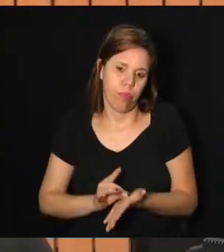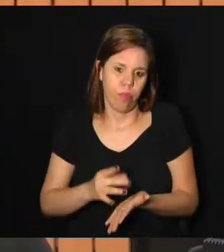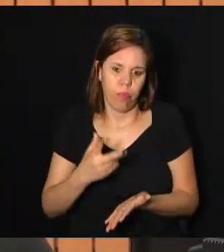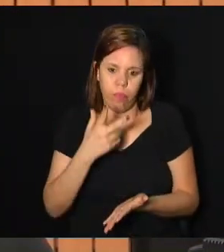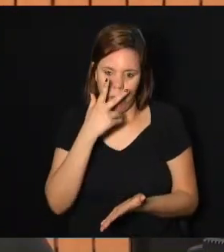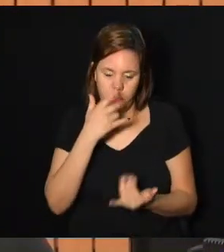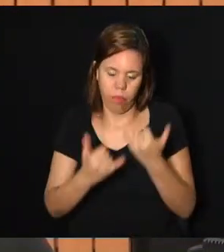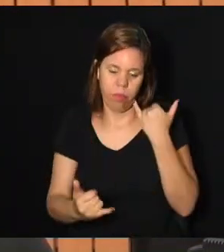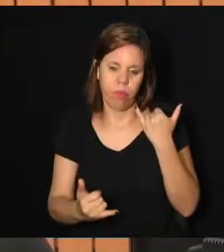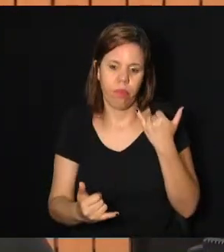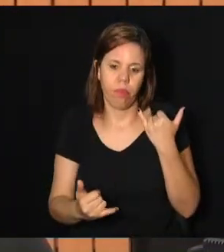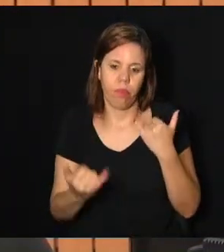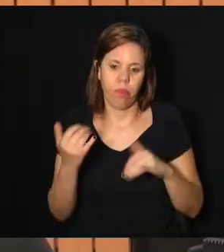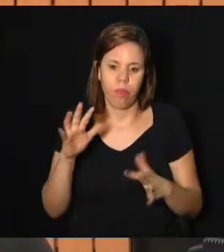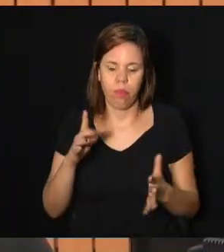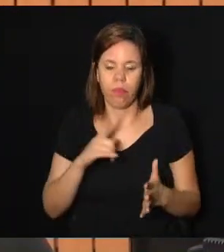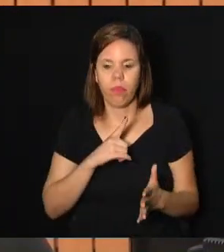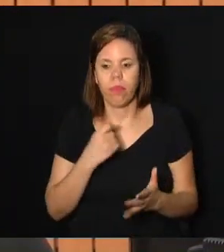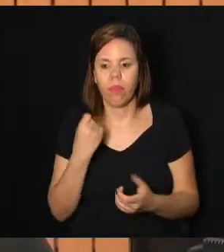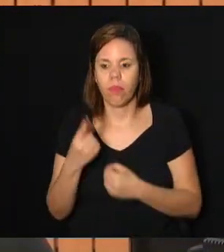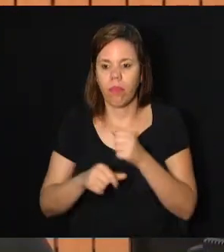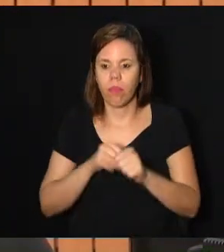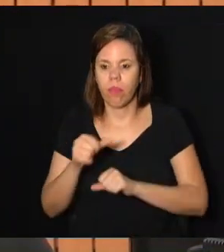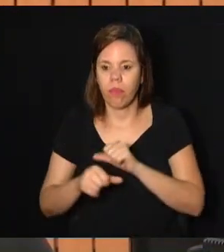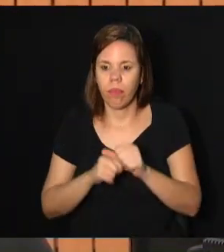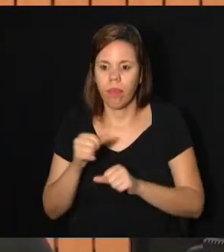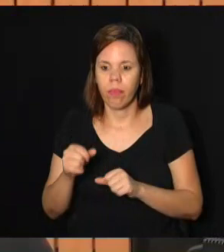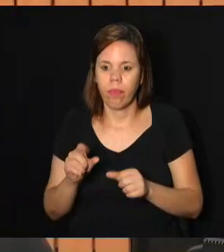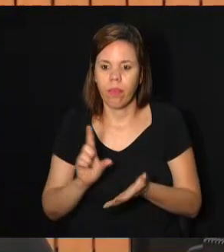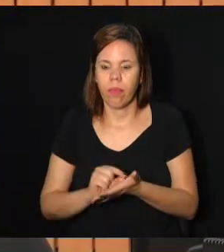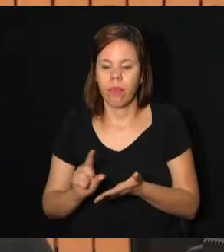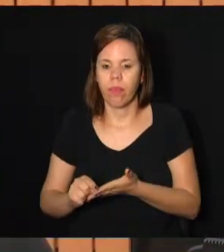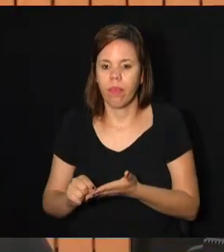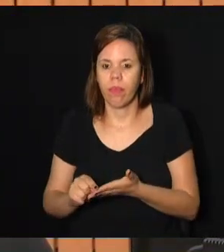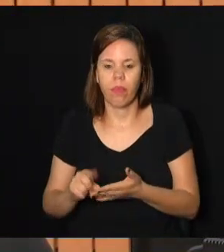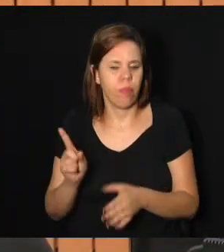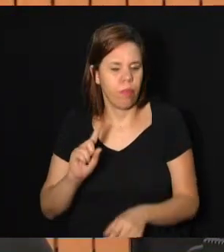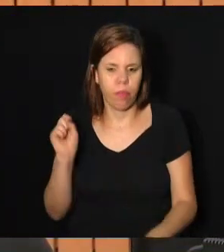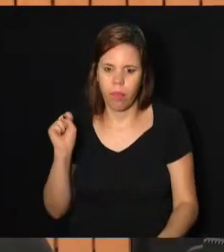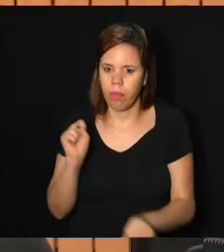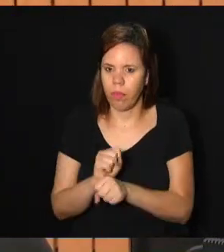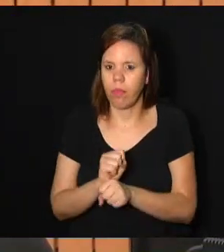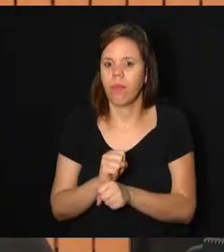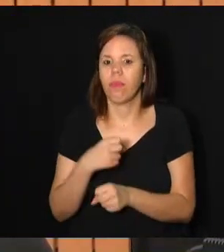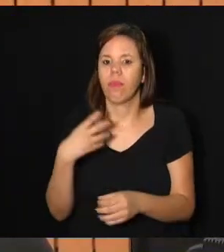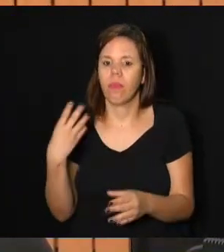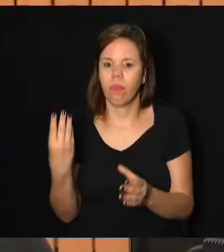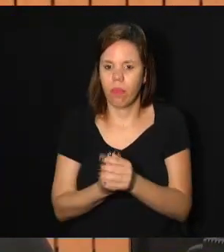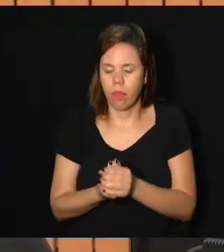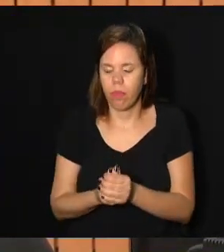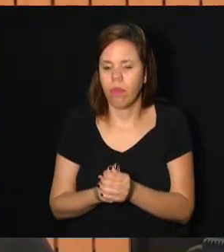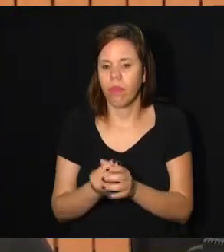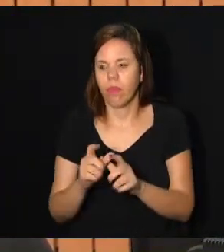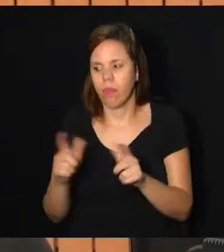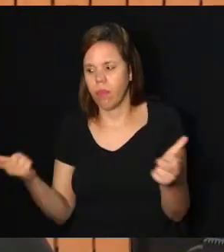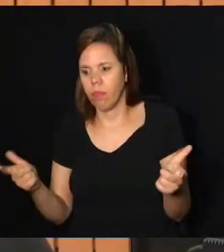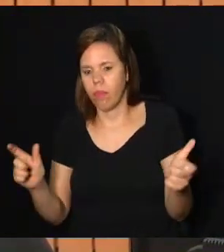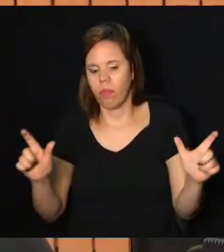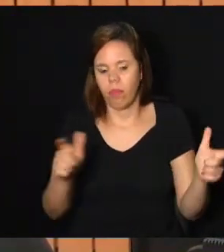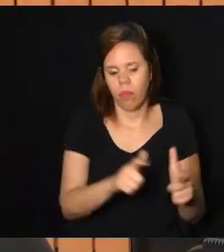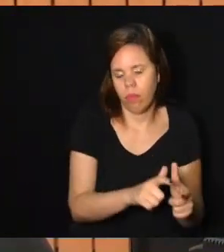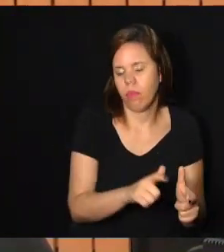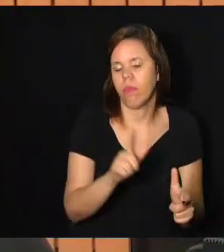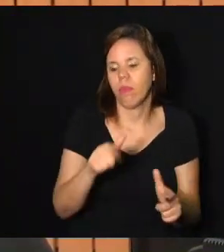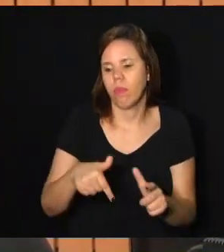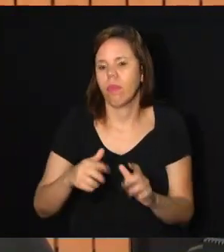parece que talvez precisasse ter algum tipo de alteração para não engessar essa composição de maioria e minoria, partindo do pressuposto